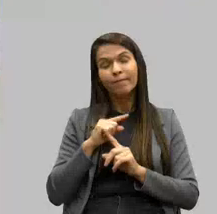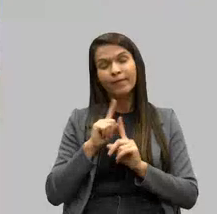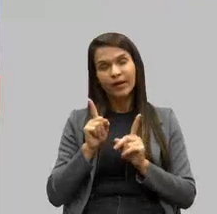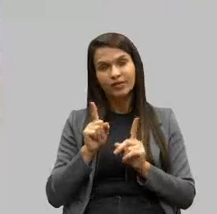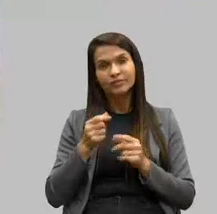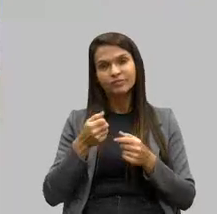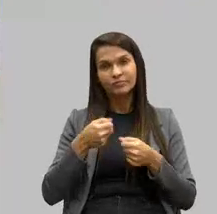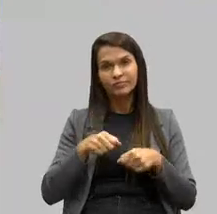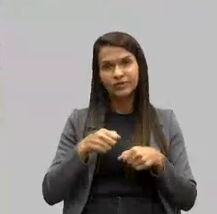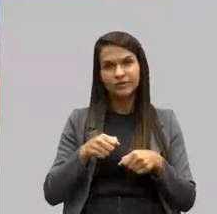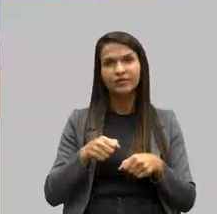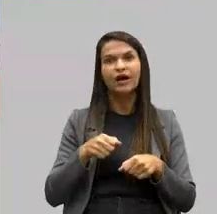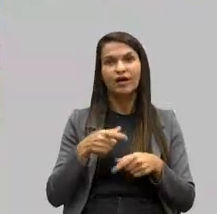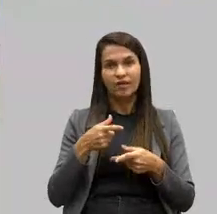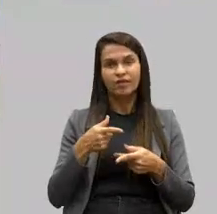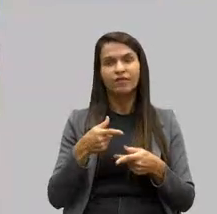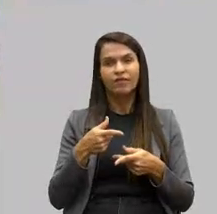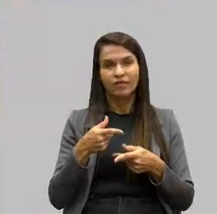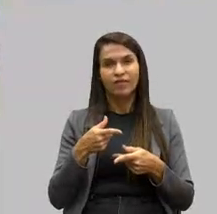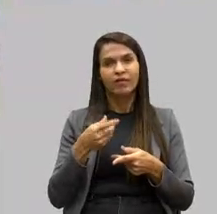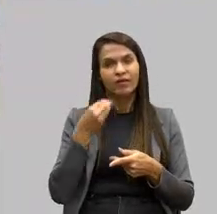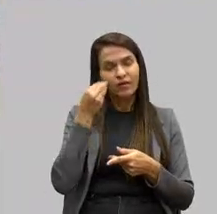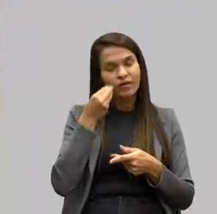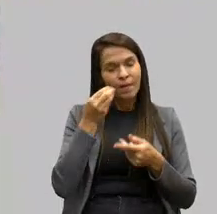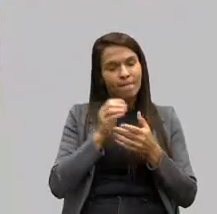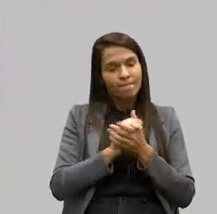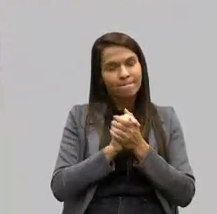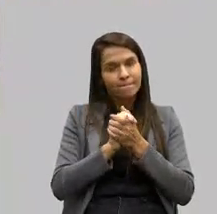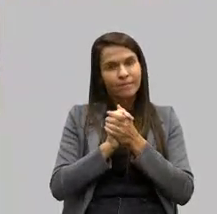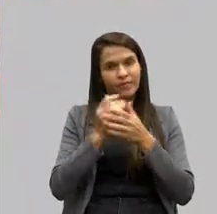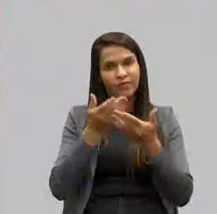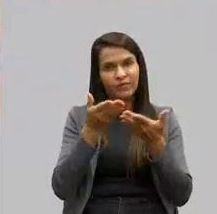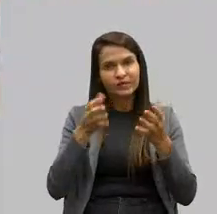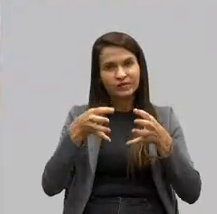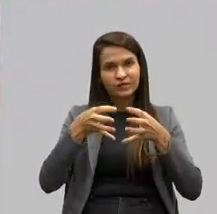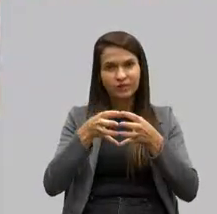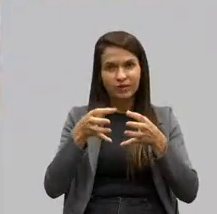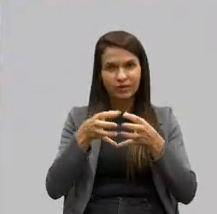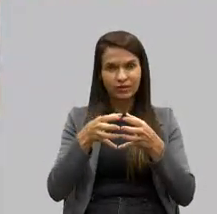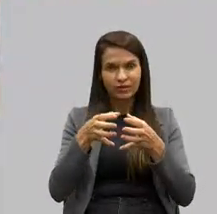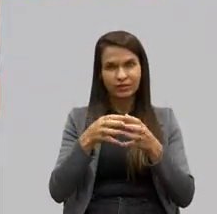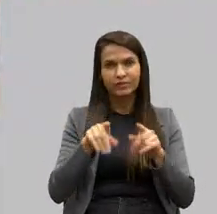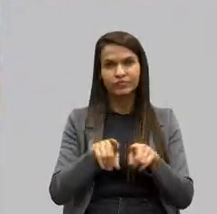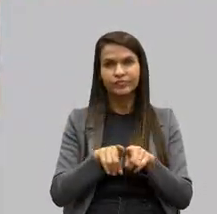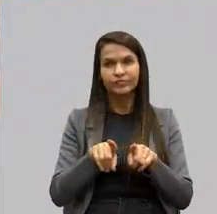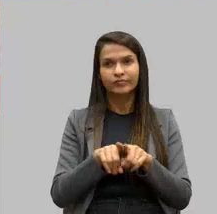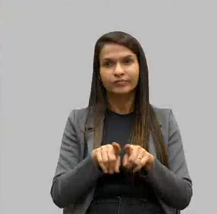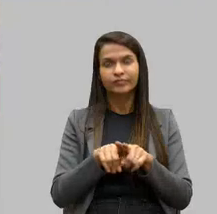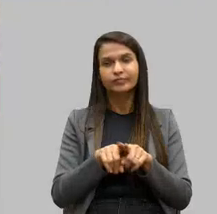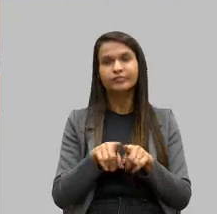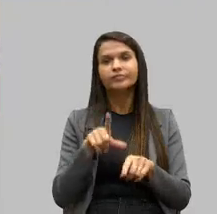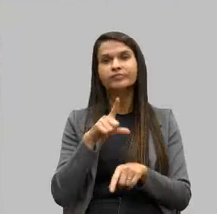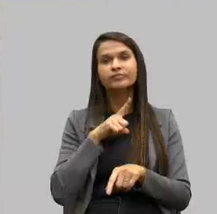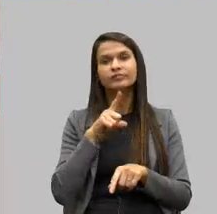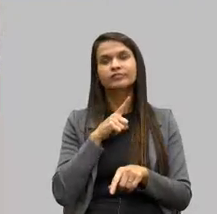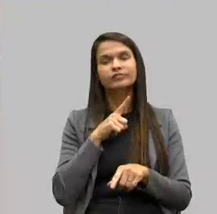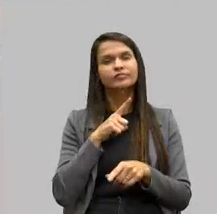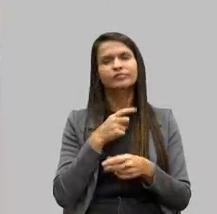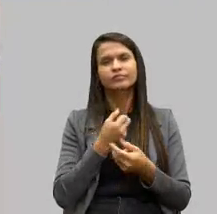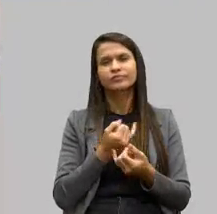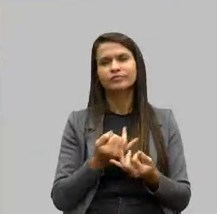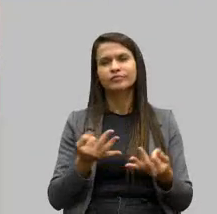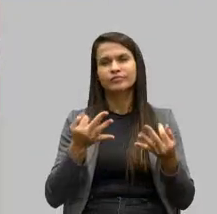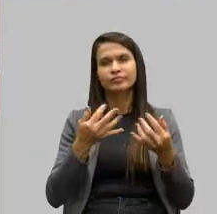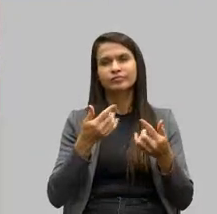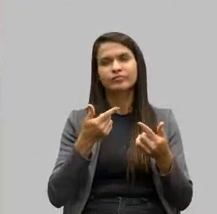passar sem poder parabenizar o senhor e a sua equipe, porque a gente tem muita demanda de